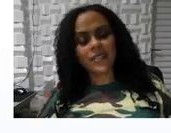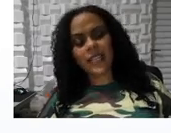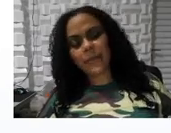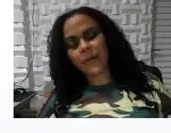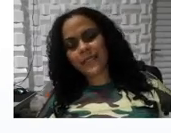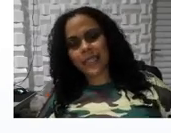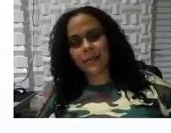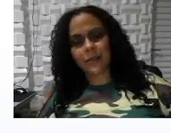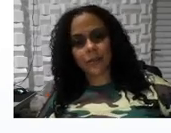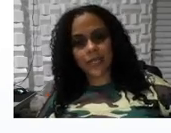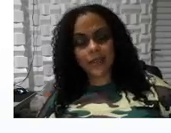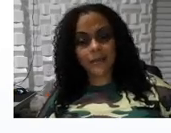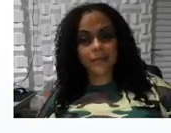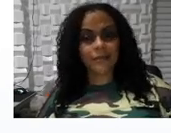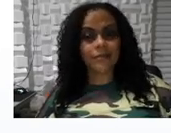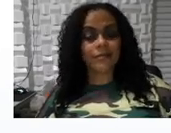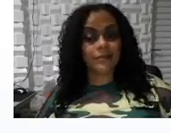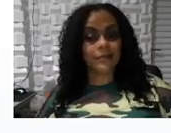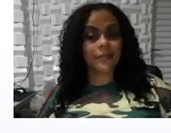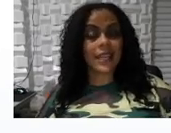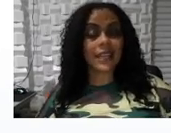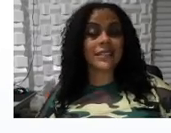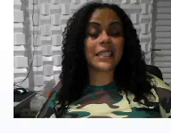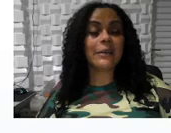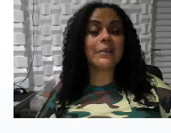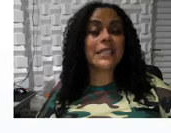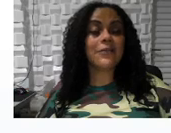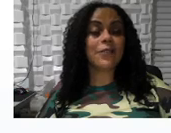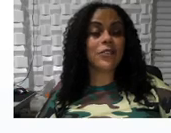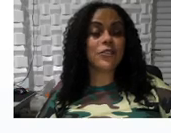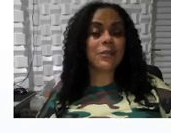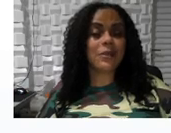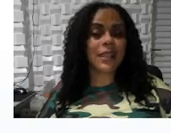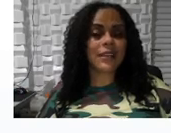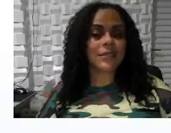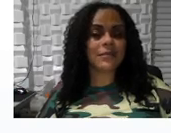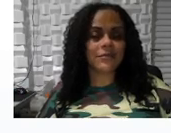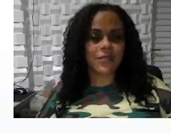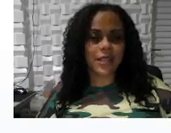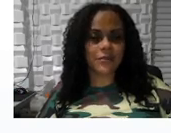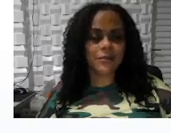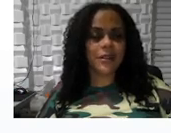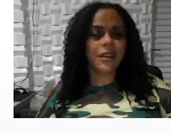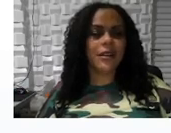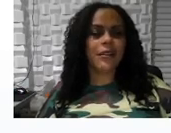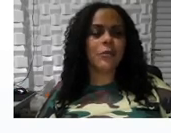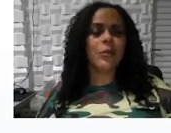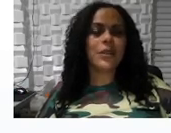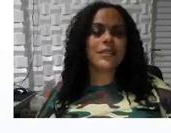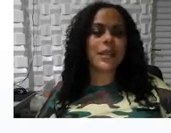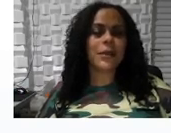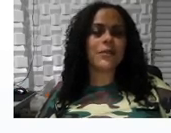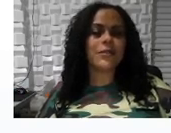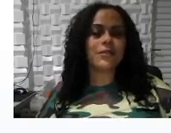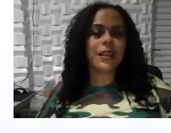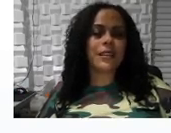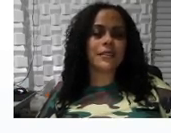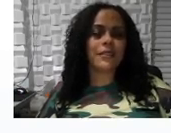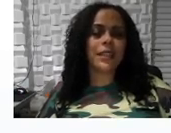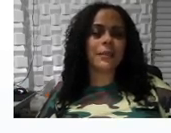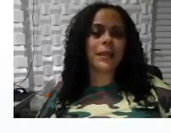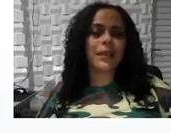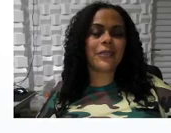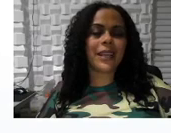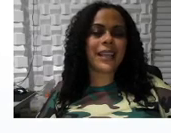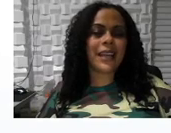o que é sílaba tônica? A sílaba mais forte de uma palavra, certo? Como, por exemplo, você fala a